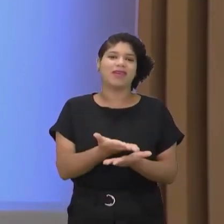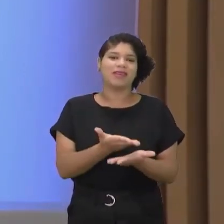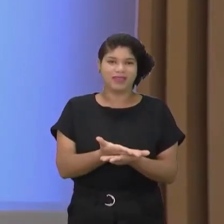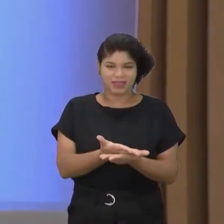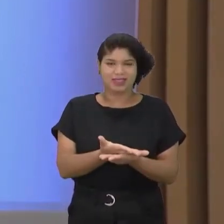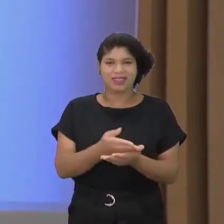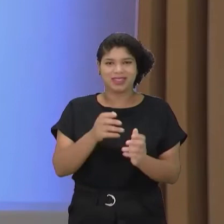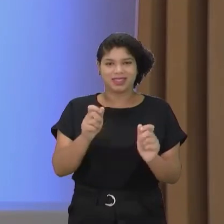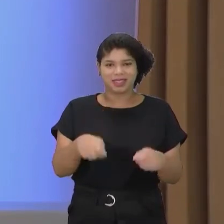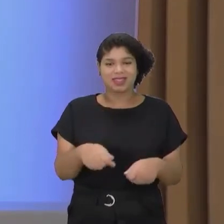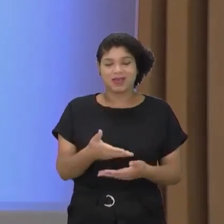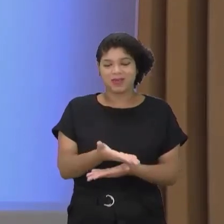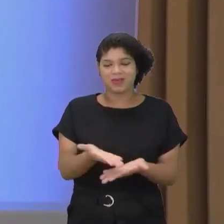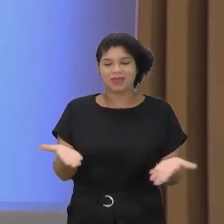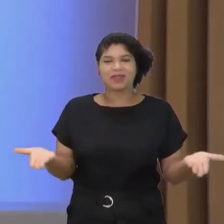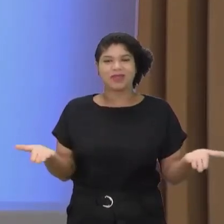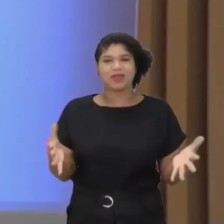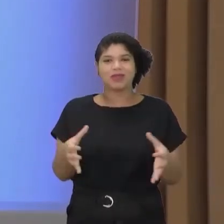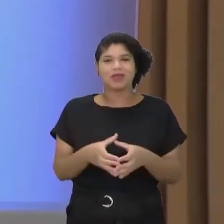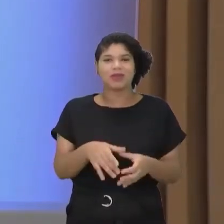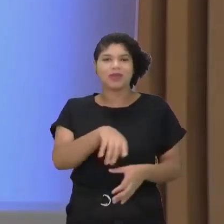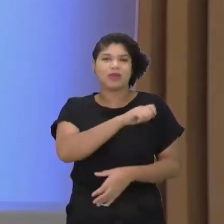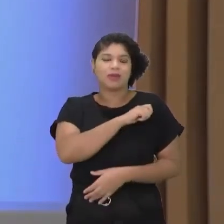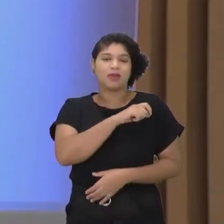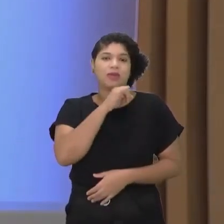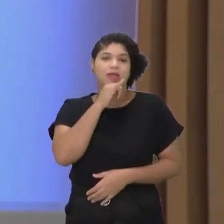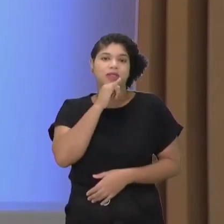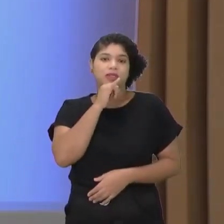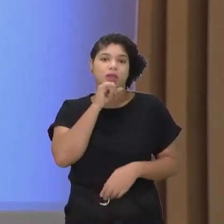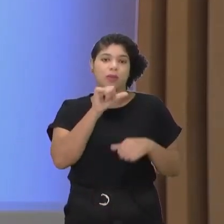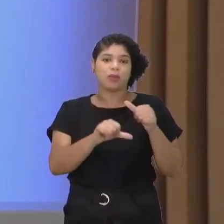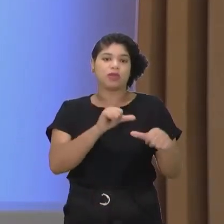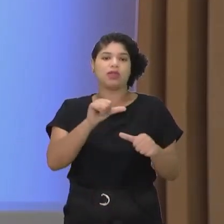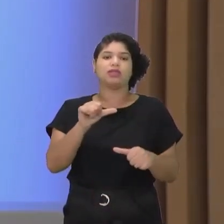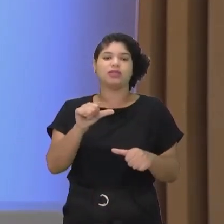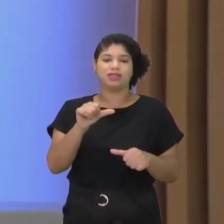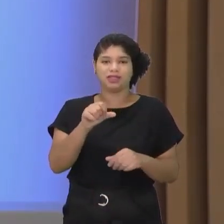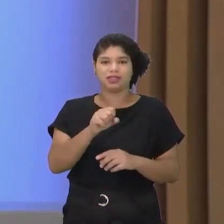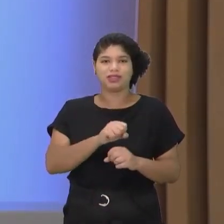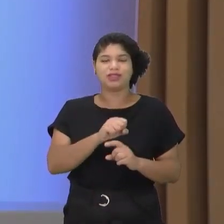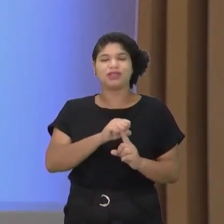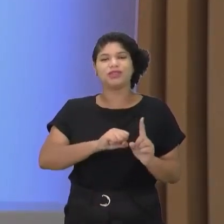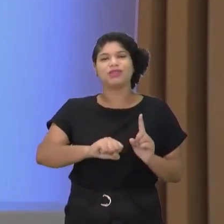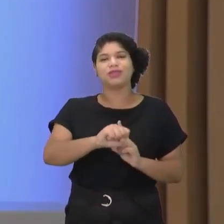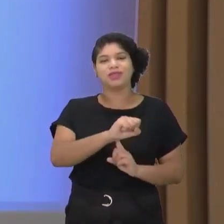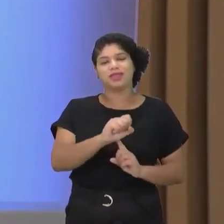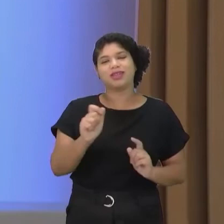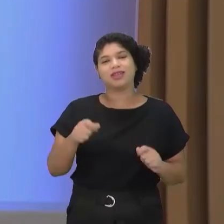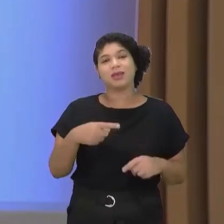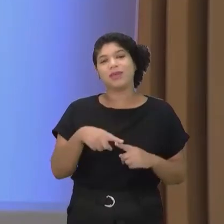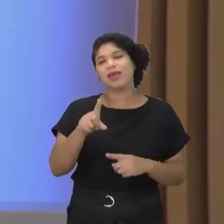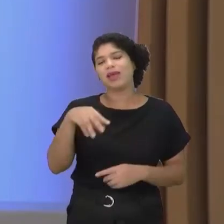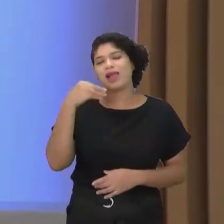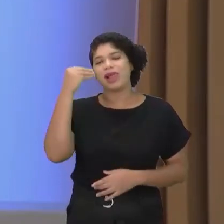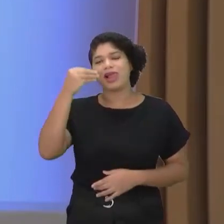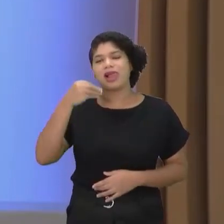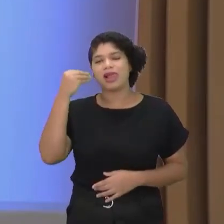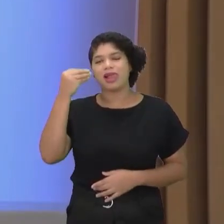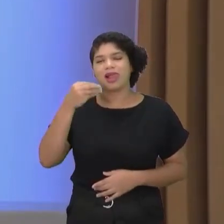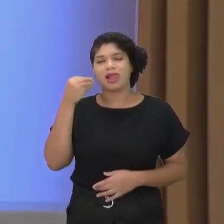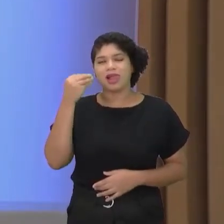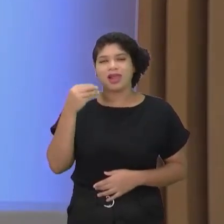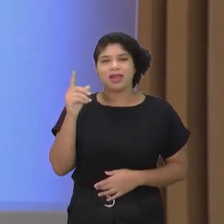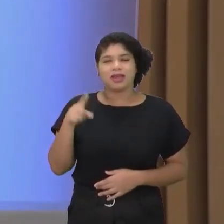também, para dar aula de mudanças sociais também. Porque é uma experiência, né? Eu estou experimentando